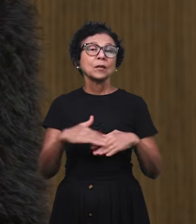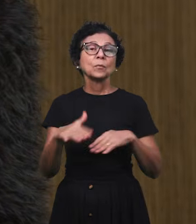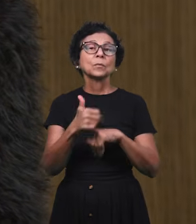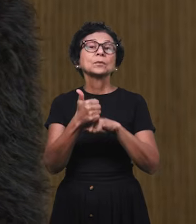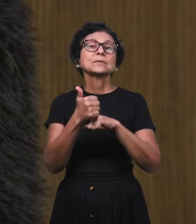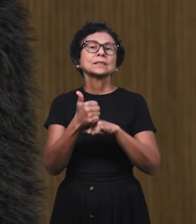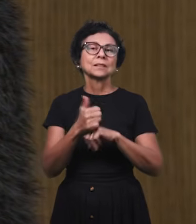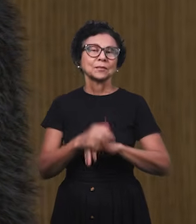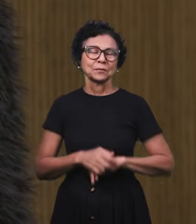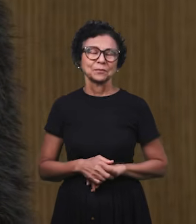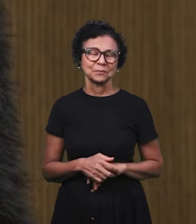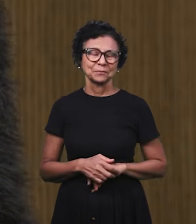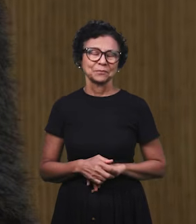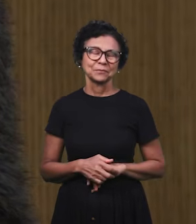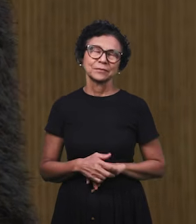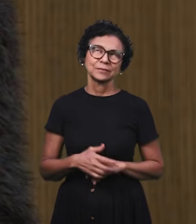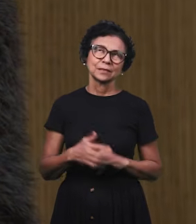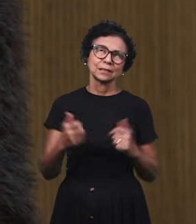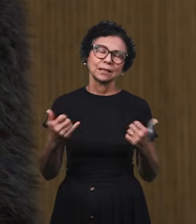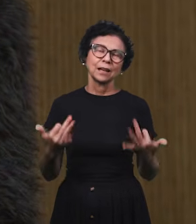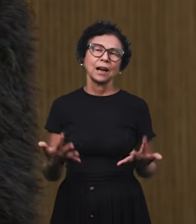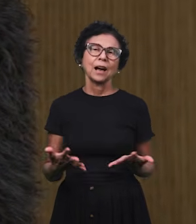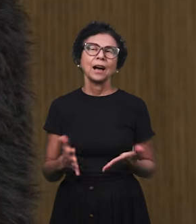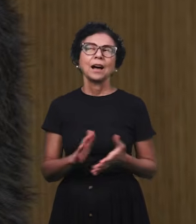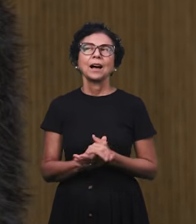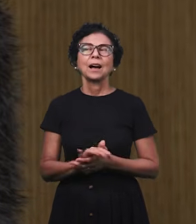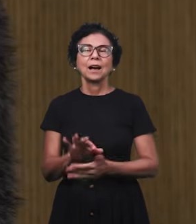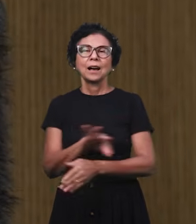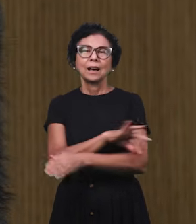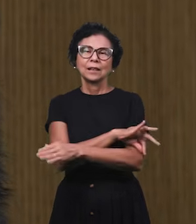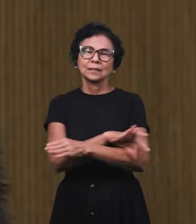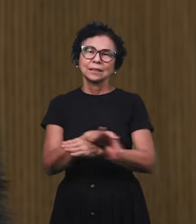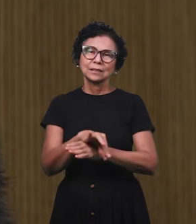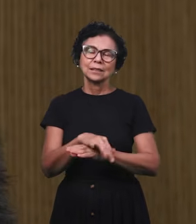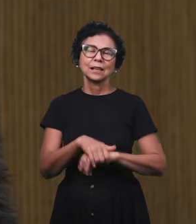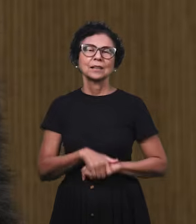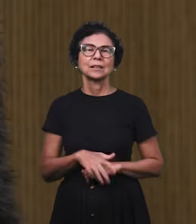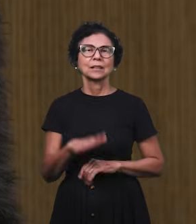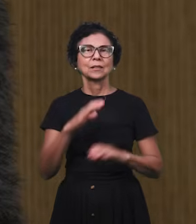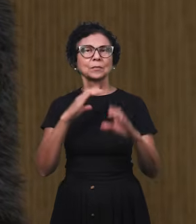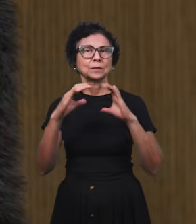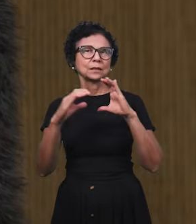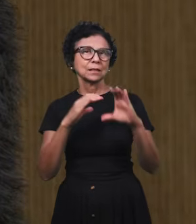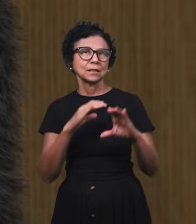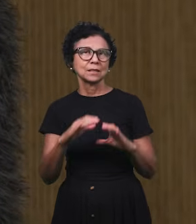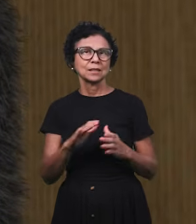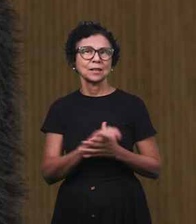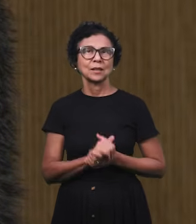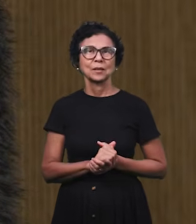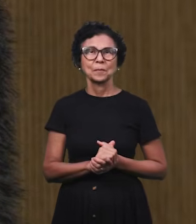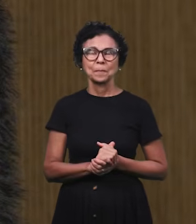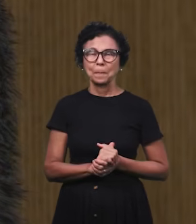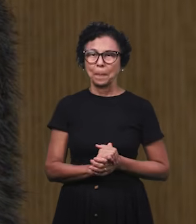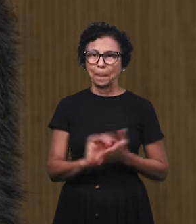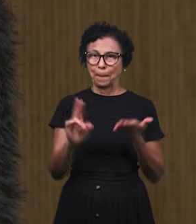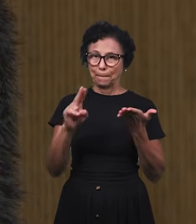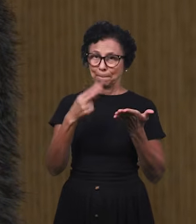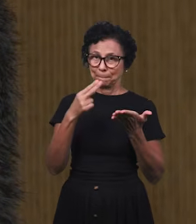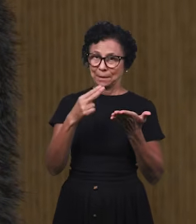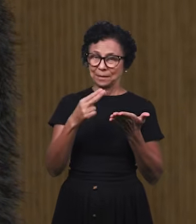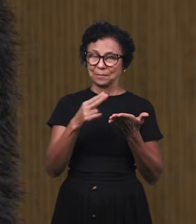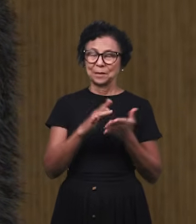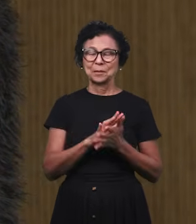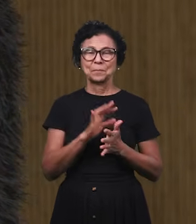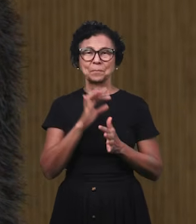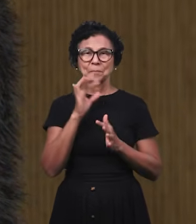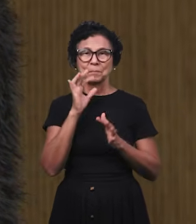grave aqui no estúdio. Eu quero arquitetura, né, área de comunicação. Escreve aqui, que no final do programa a gente já até citar o seu